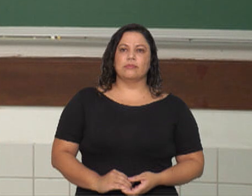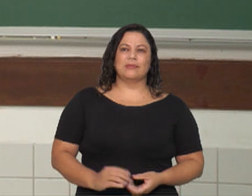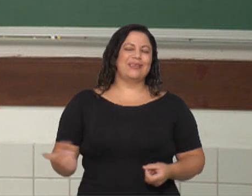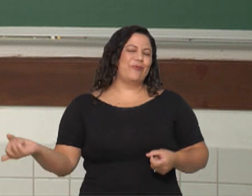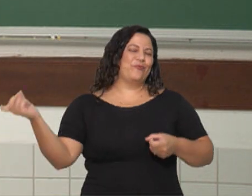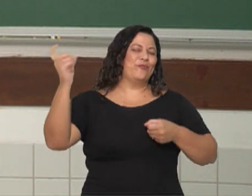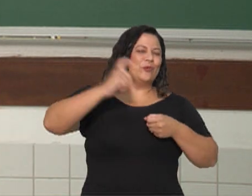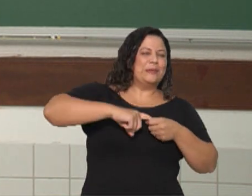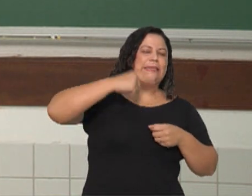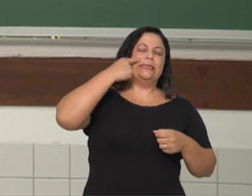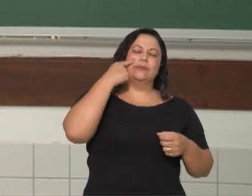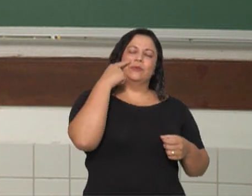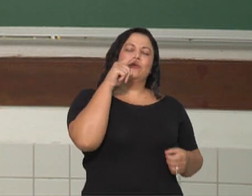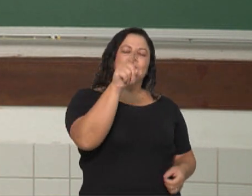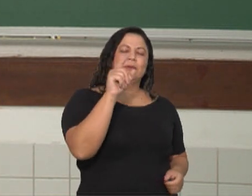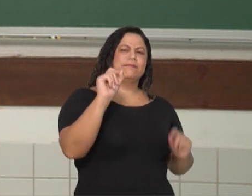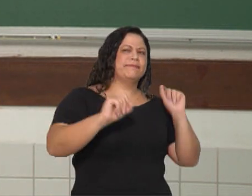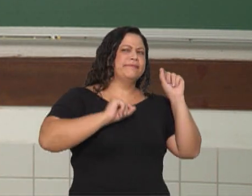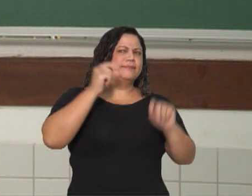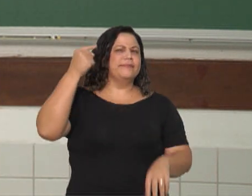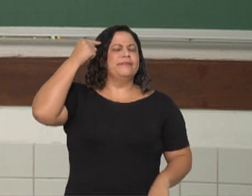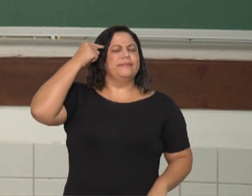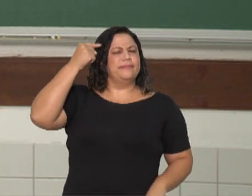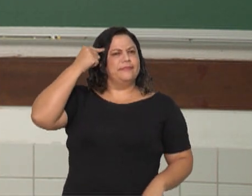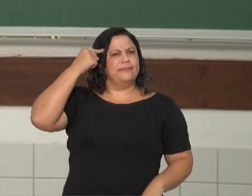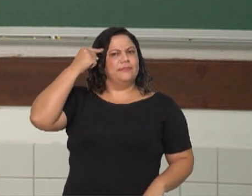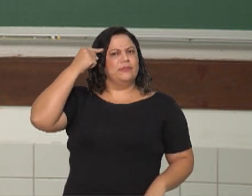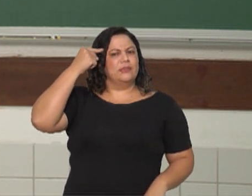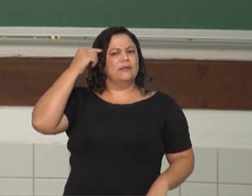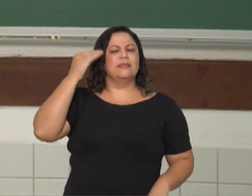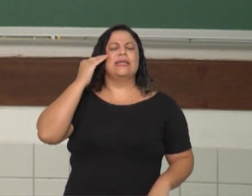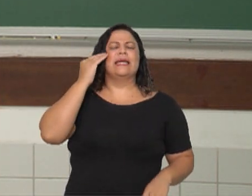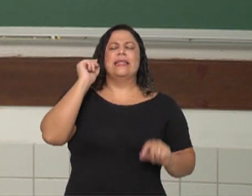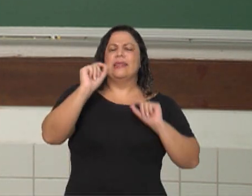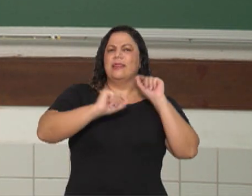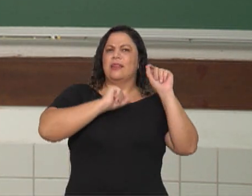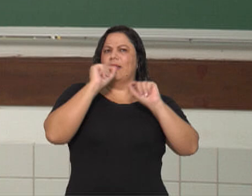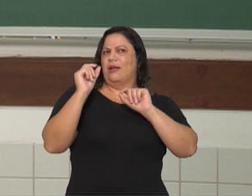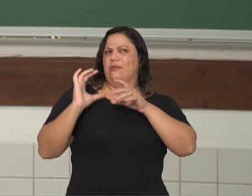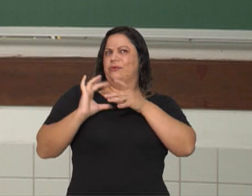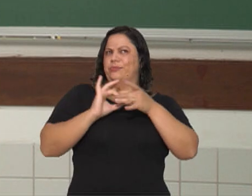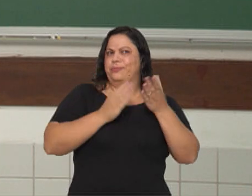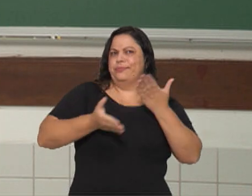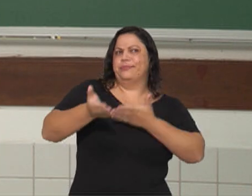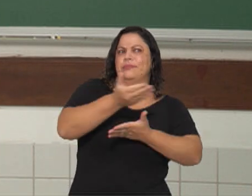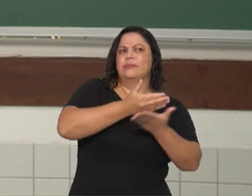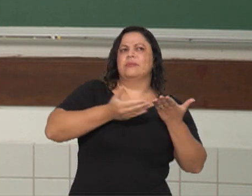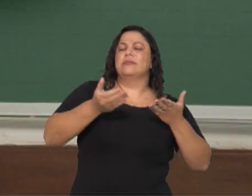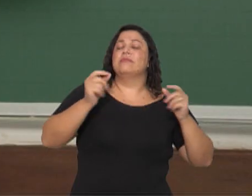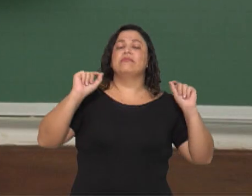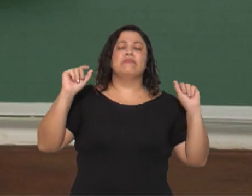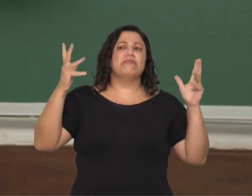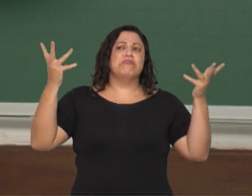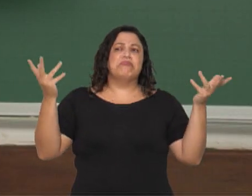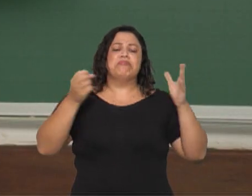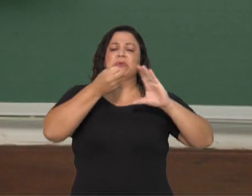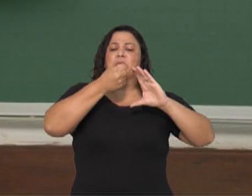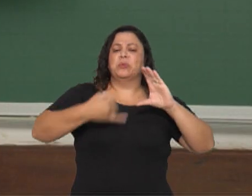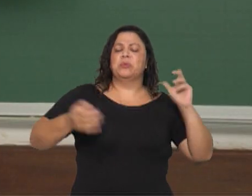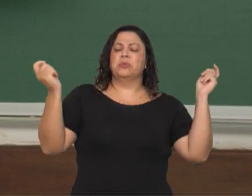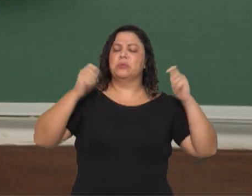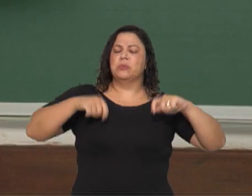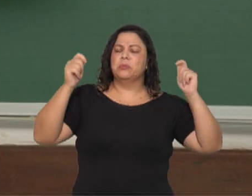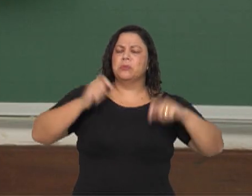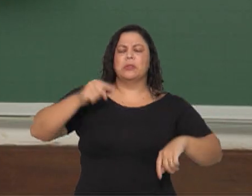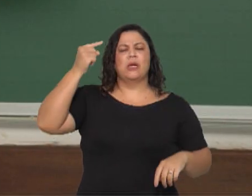Volvemos a ver qué pensáis. ¿Qué se entiende por intertextualidad? ¿Qué características tiene? Possibilidades. O que